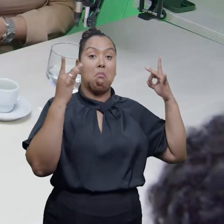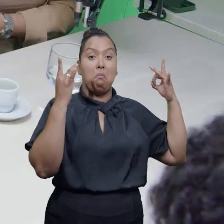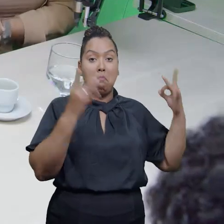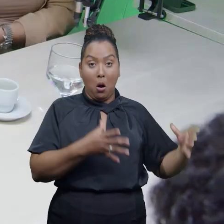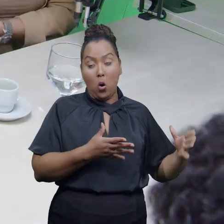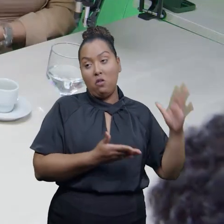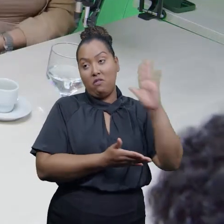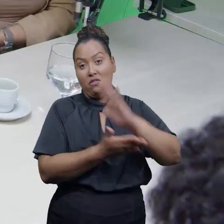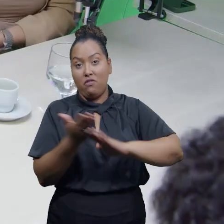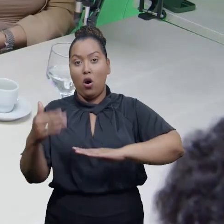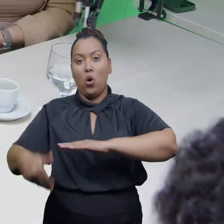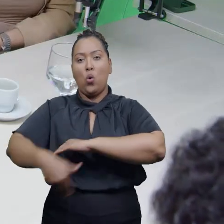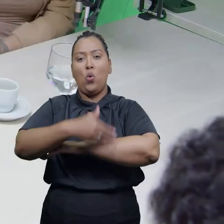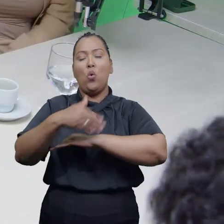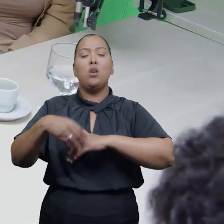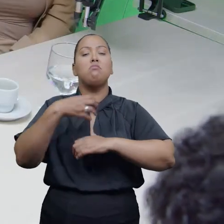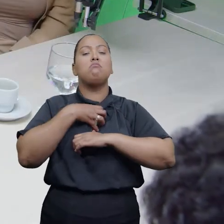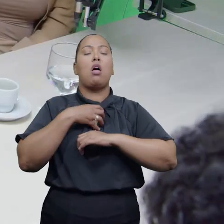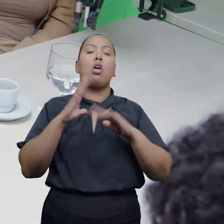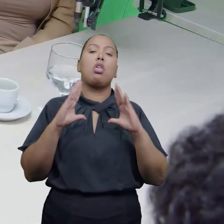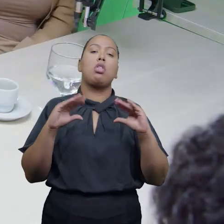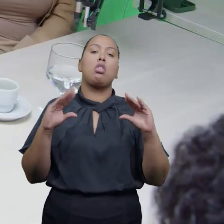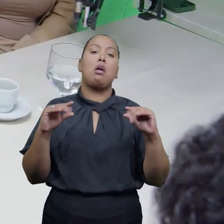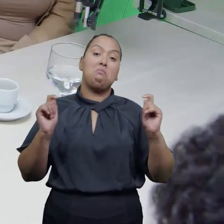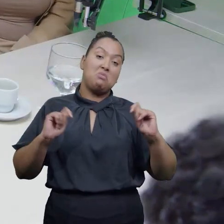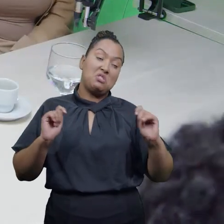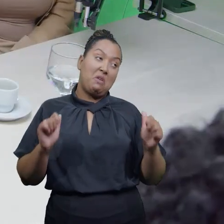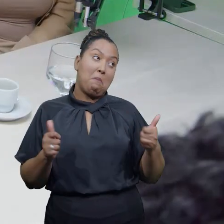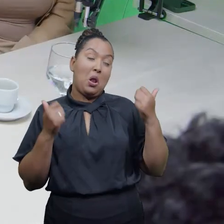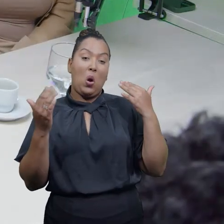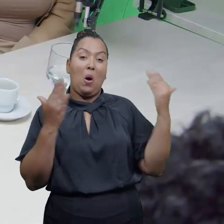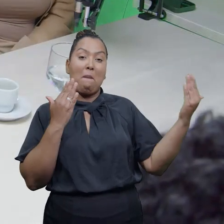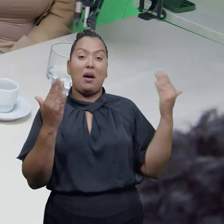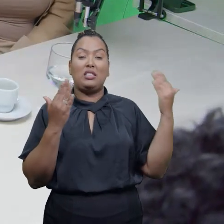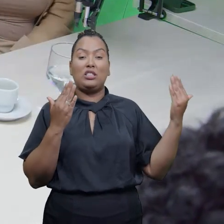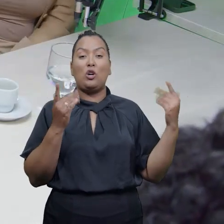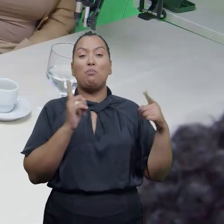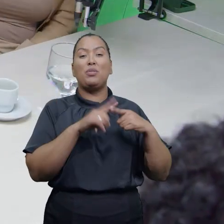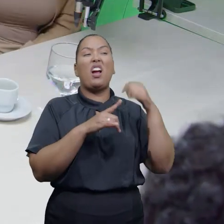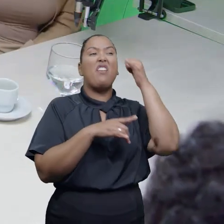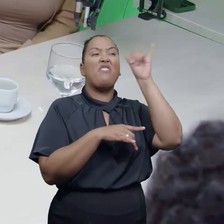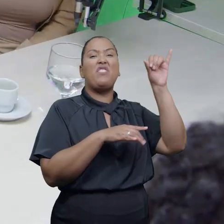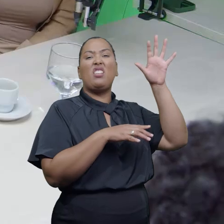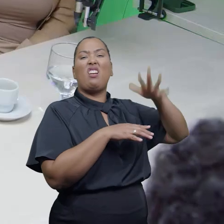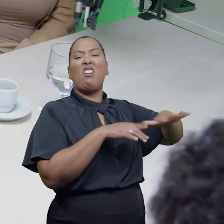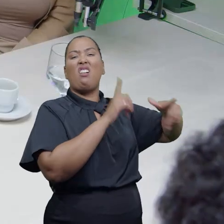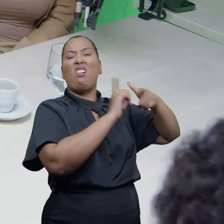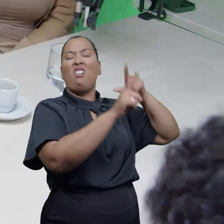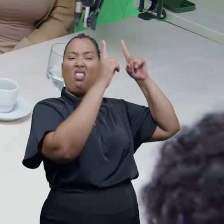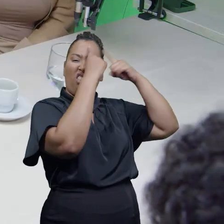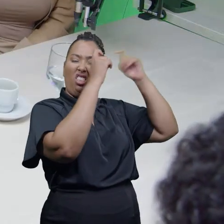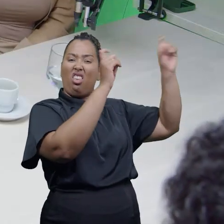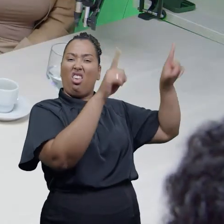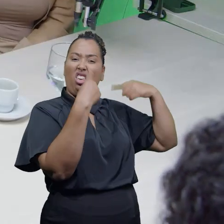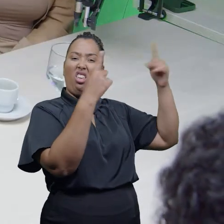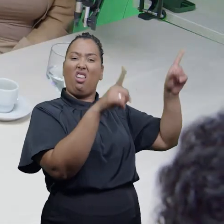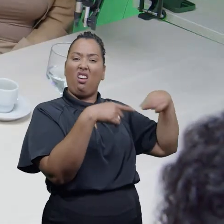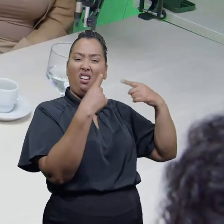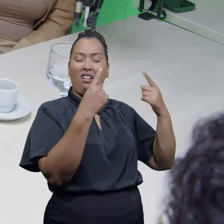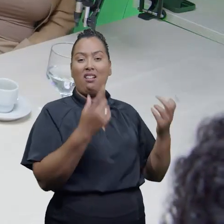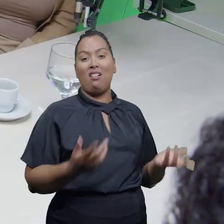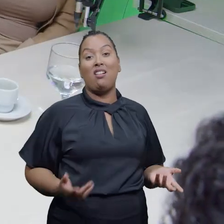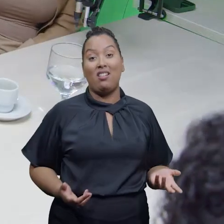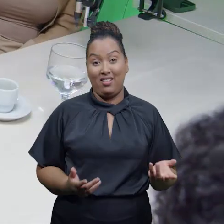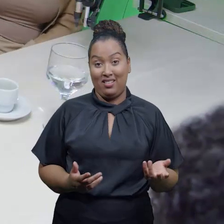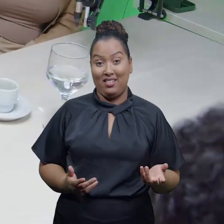a situação de rua vai ser, em alguma medida, melhor porque ela está livre ali daquela violência, mas